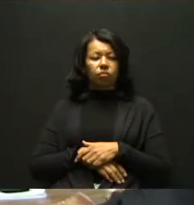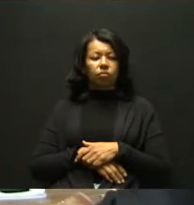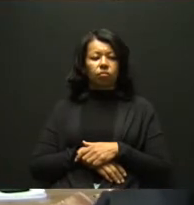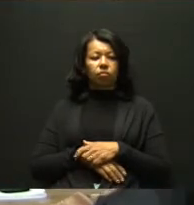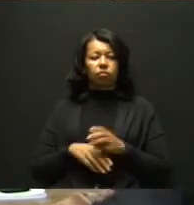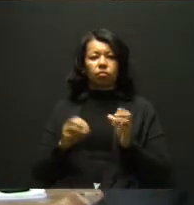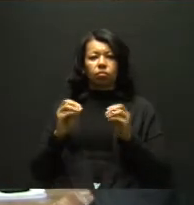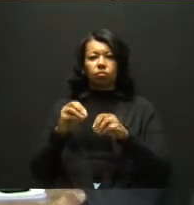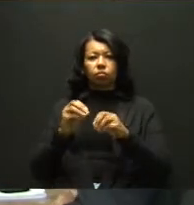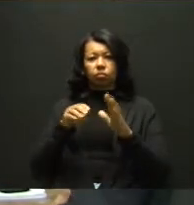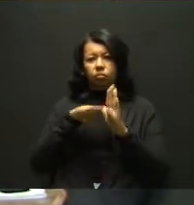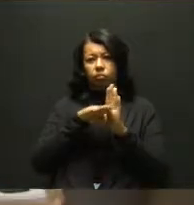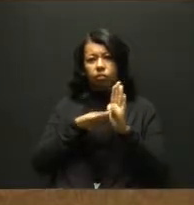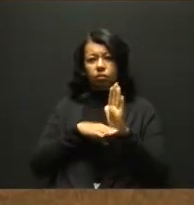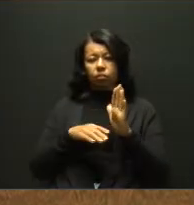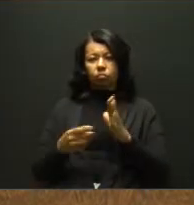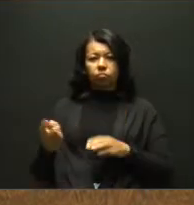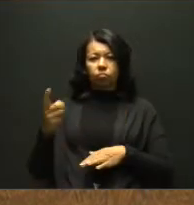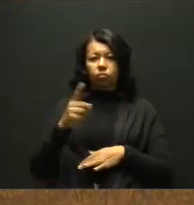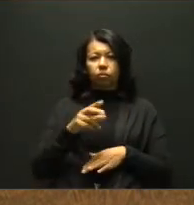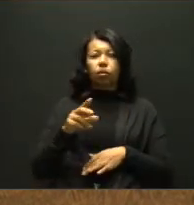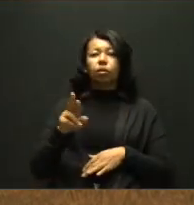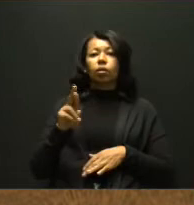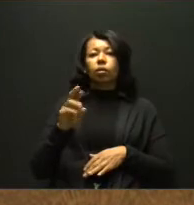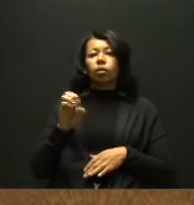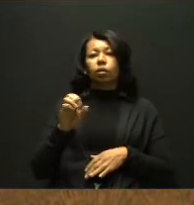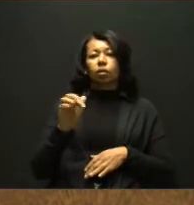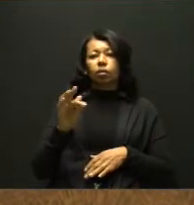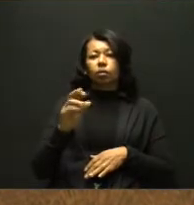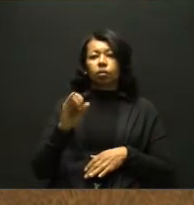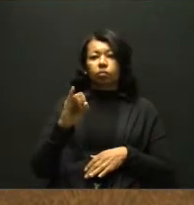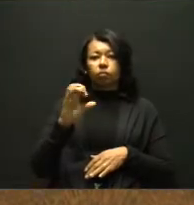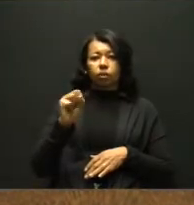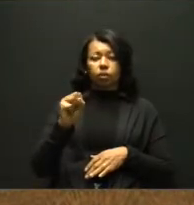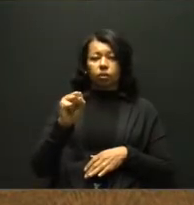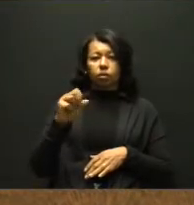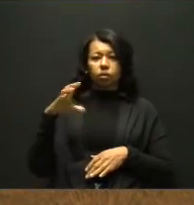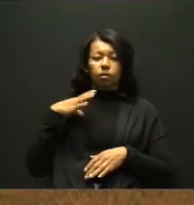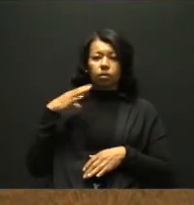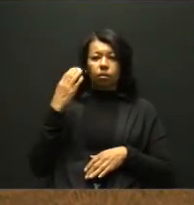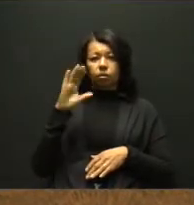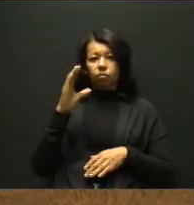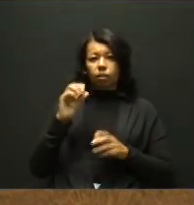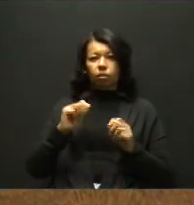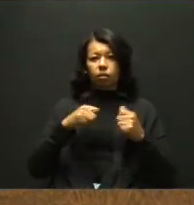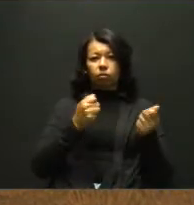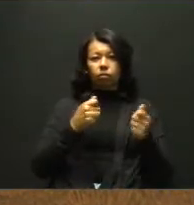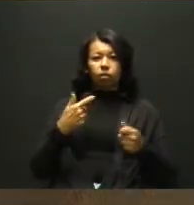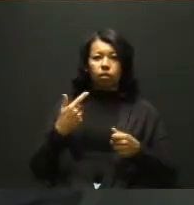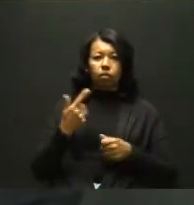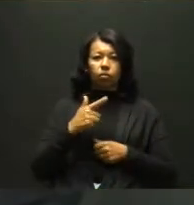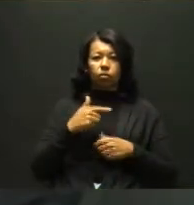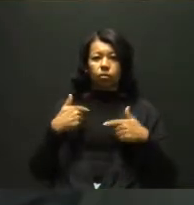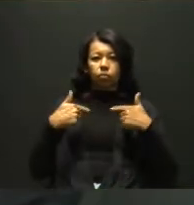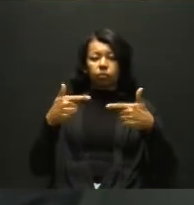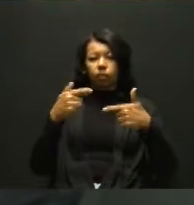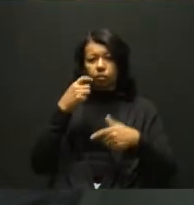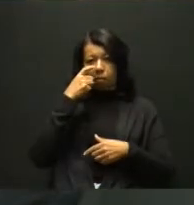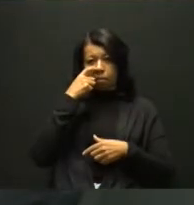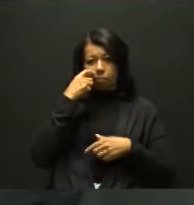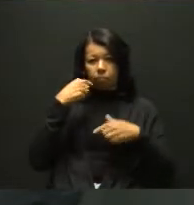fui o programa recuperação fiscal refis no município de cubatão e dá outras providências em